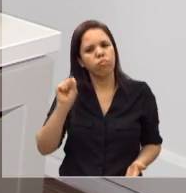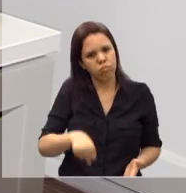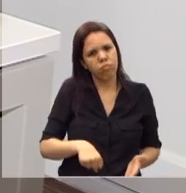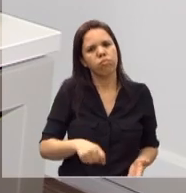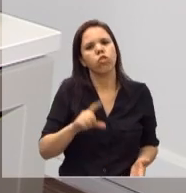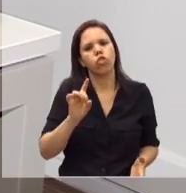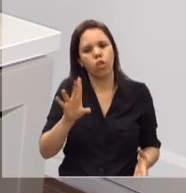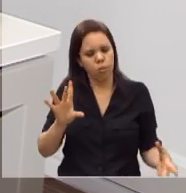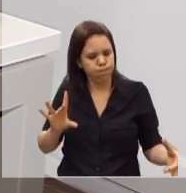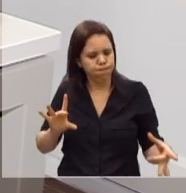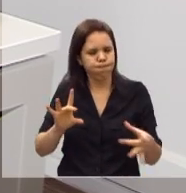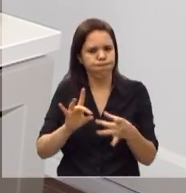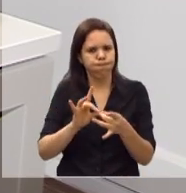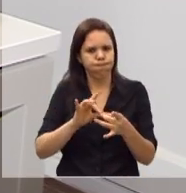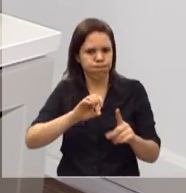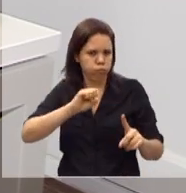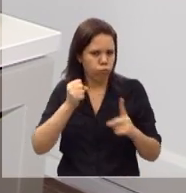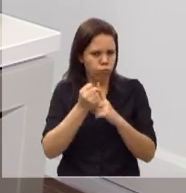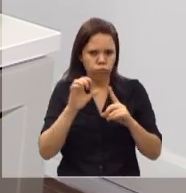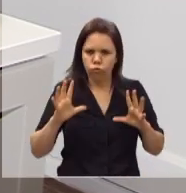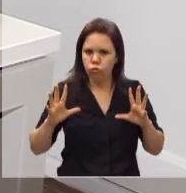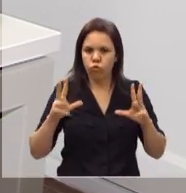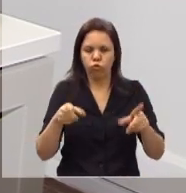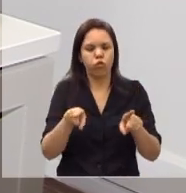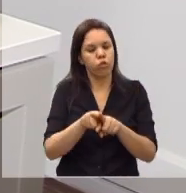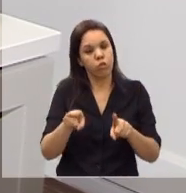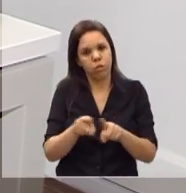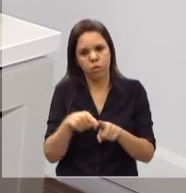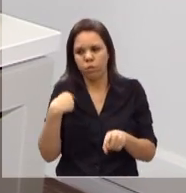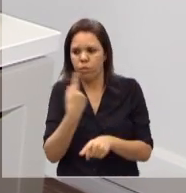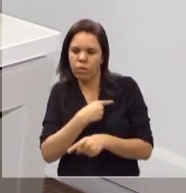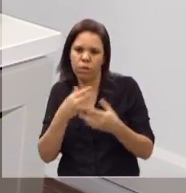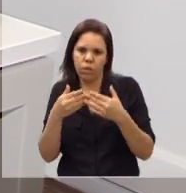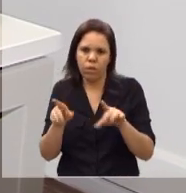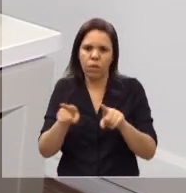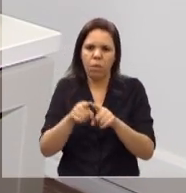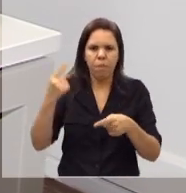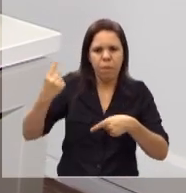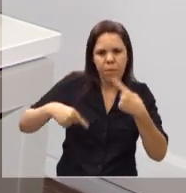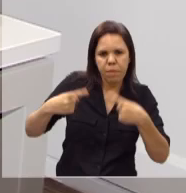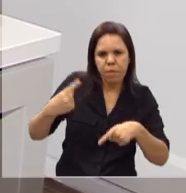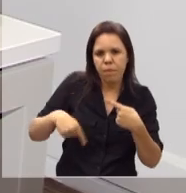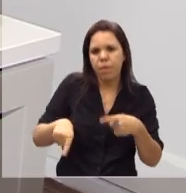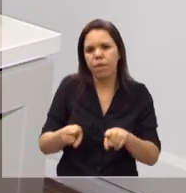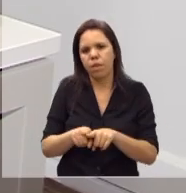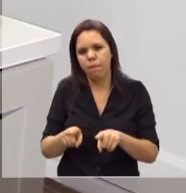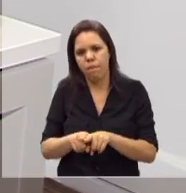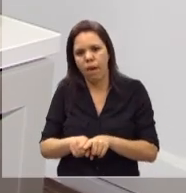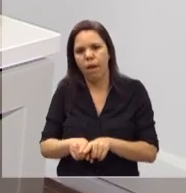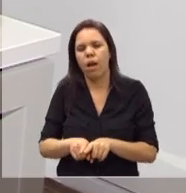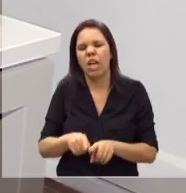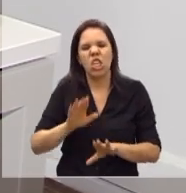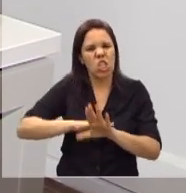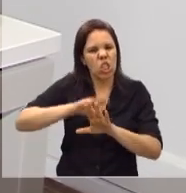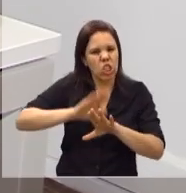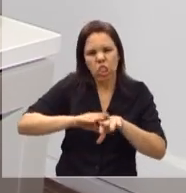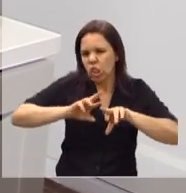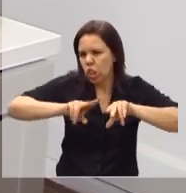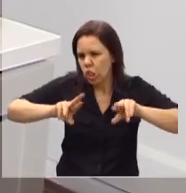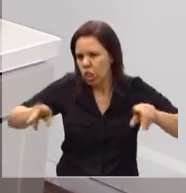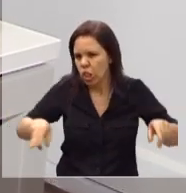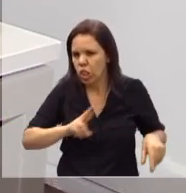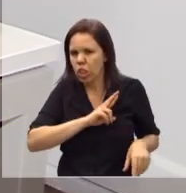junção da sociedade como um todo, aí a gente abre para a política, independente de ideologia política,